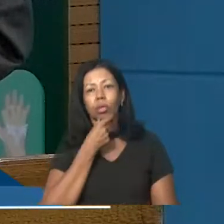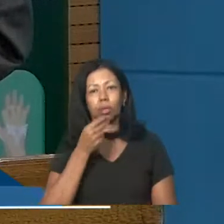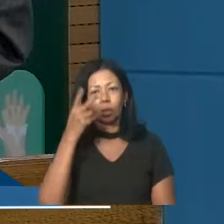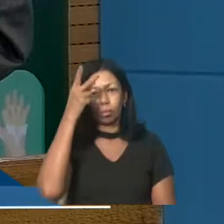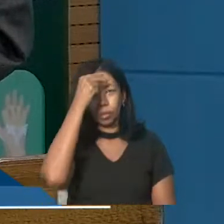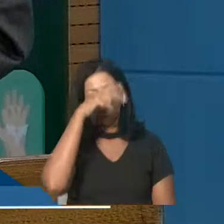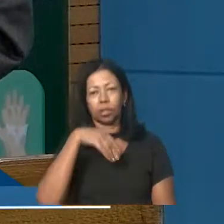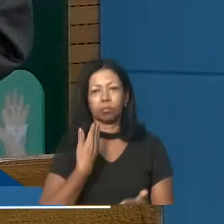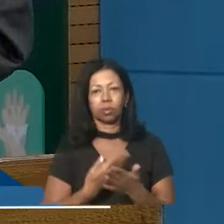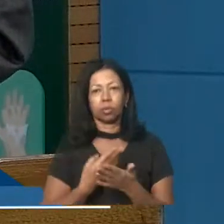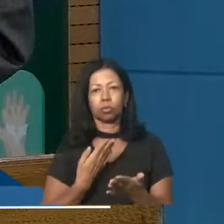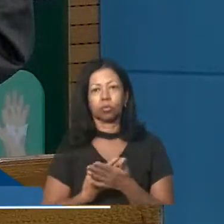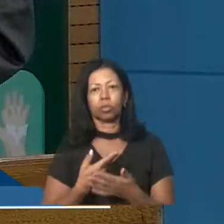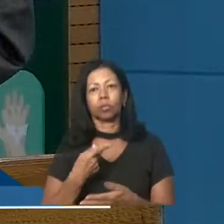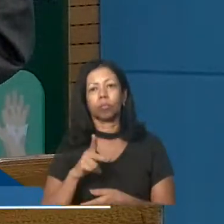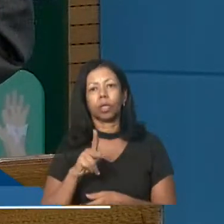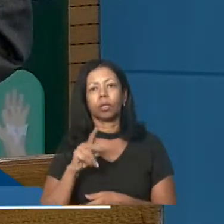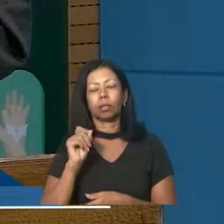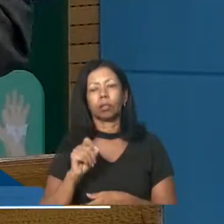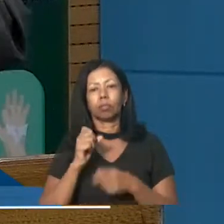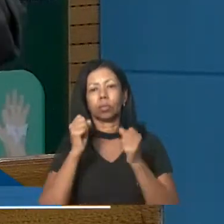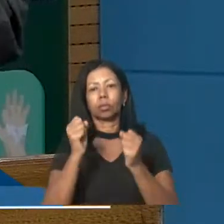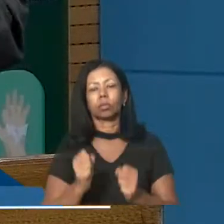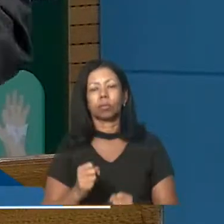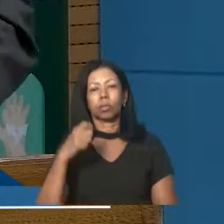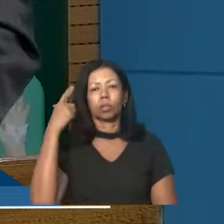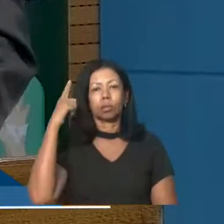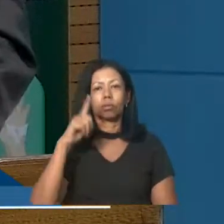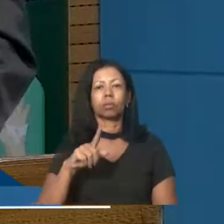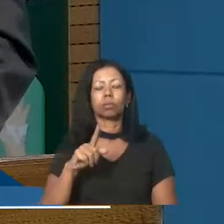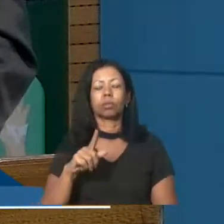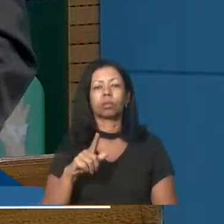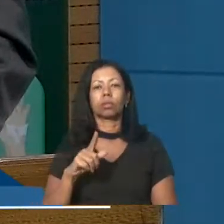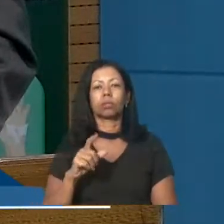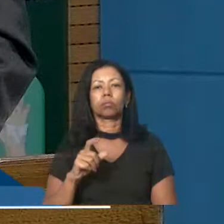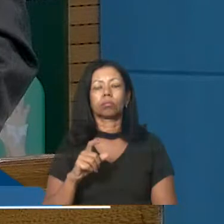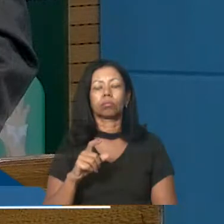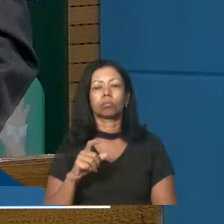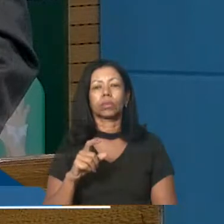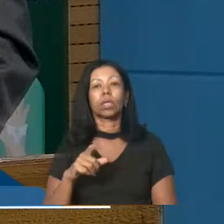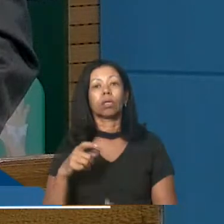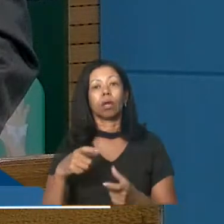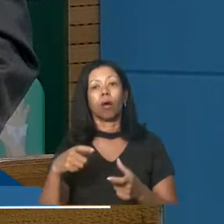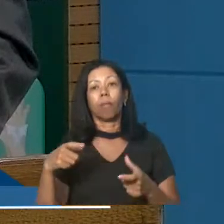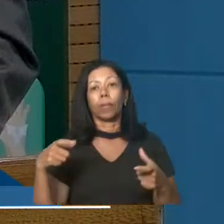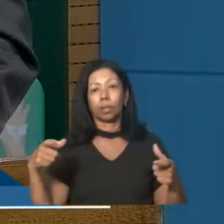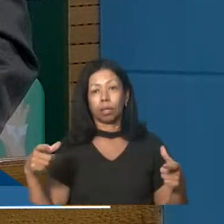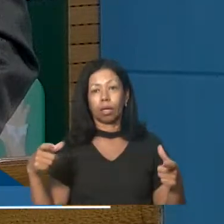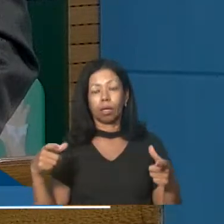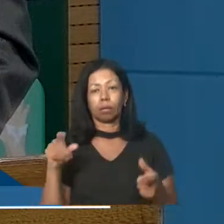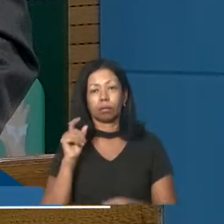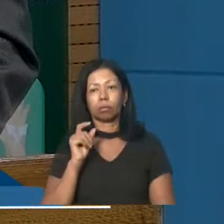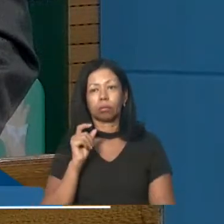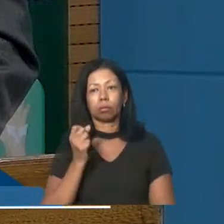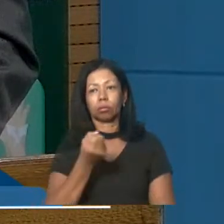esse estudo para que a gente possamos conseguir aumentar a